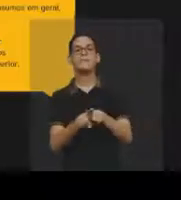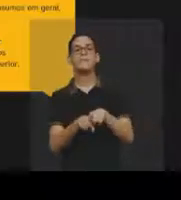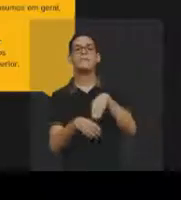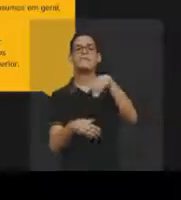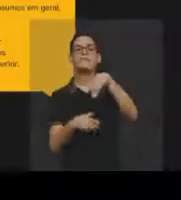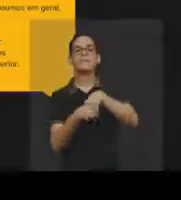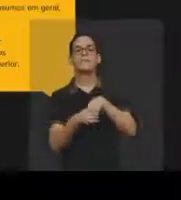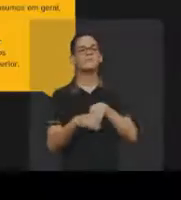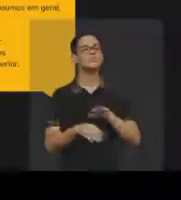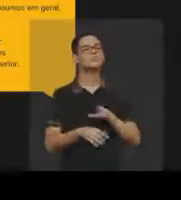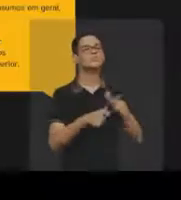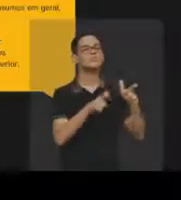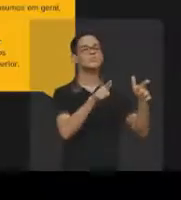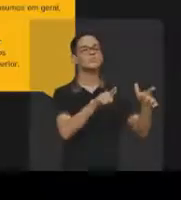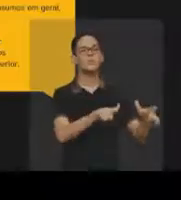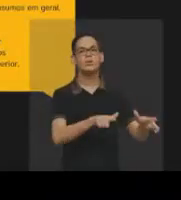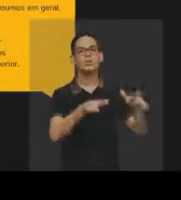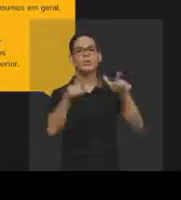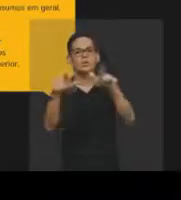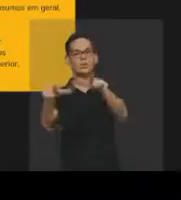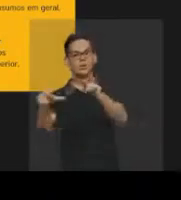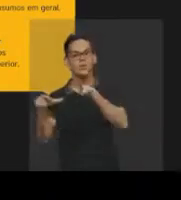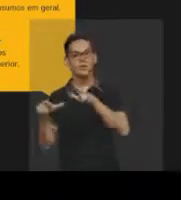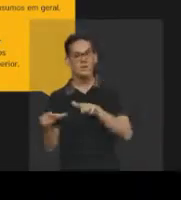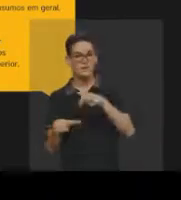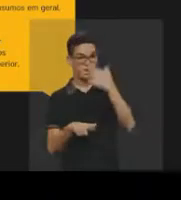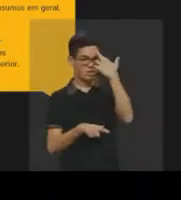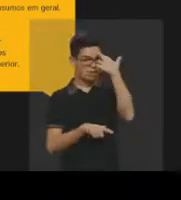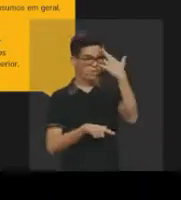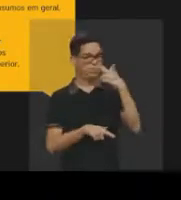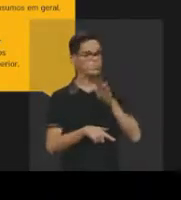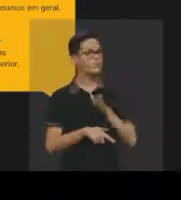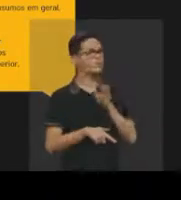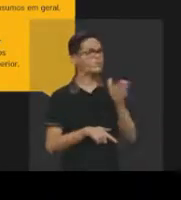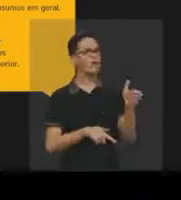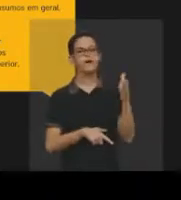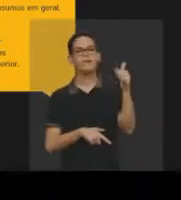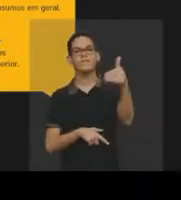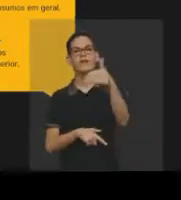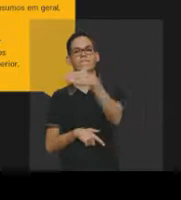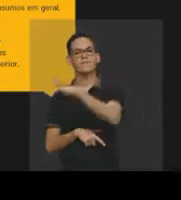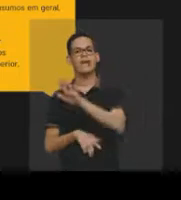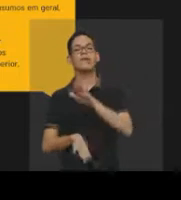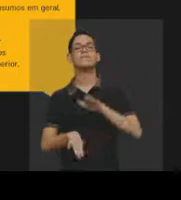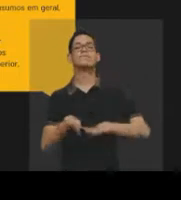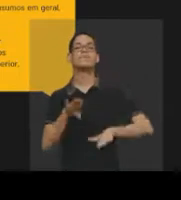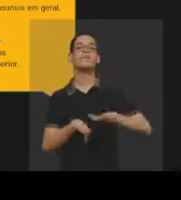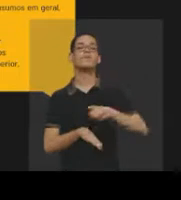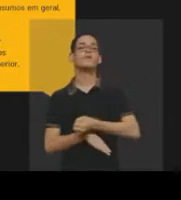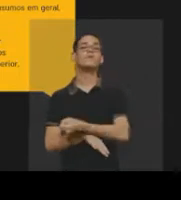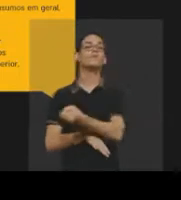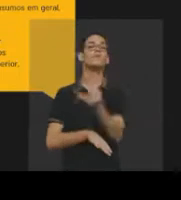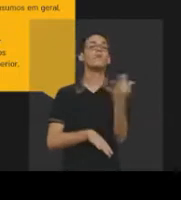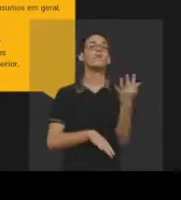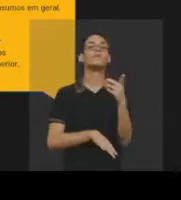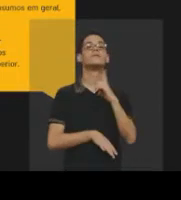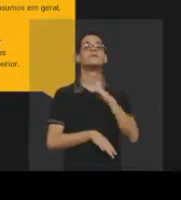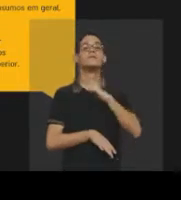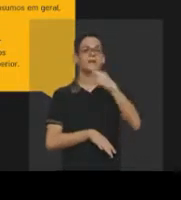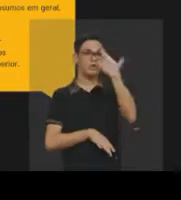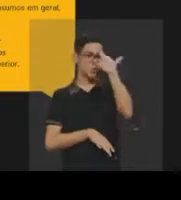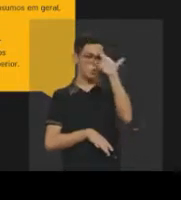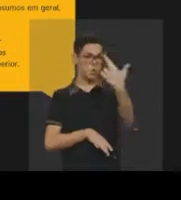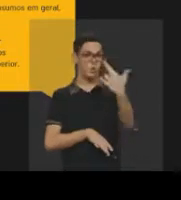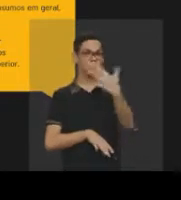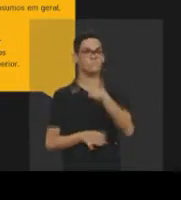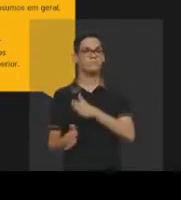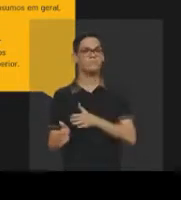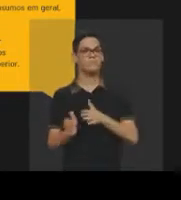propriedades, né? Dependendo do potencial do companheiro, né? Insumos em geral,